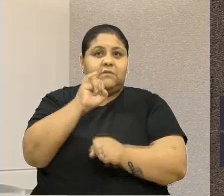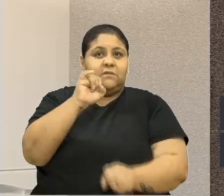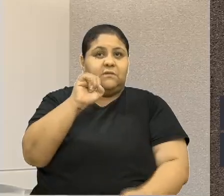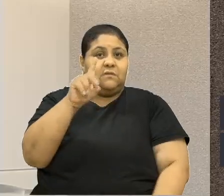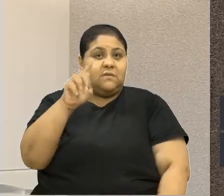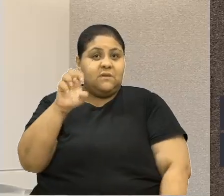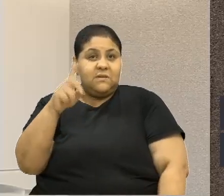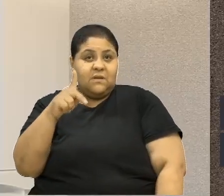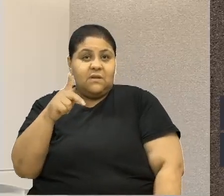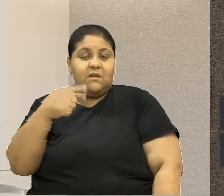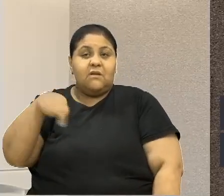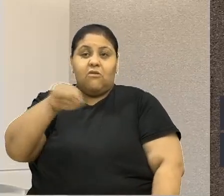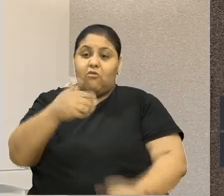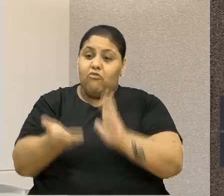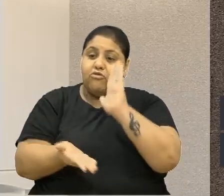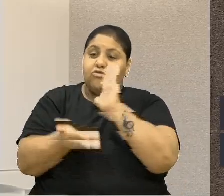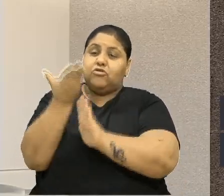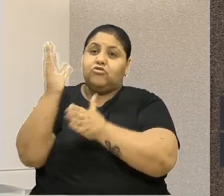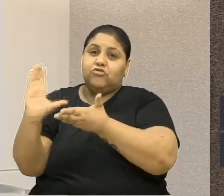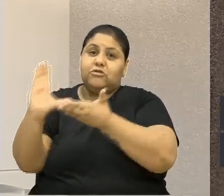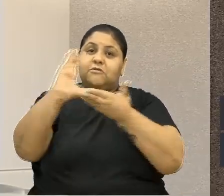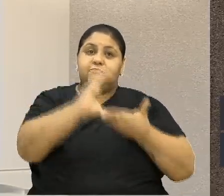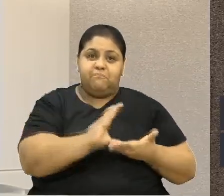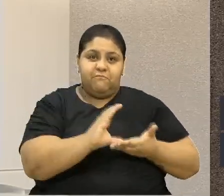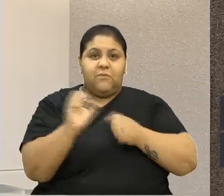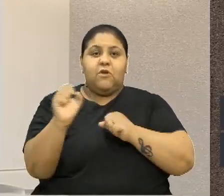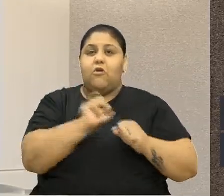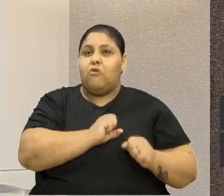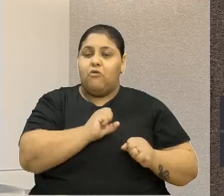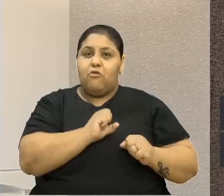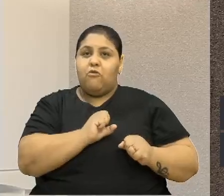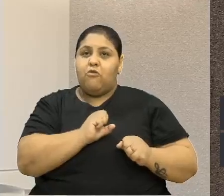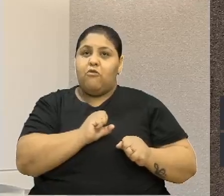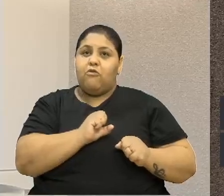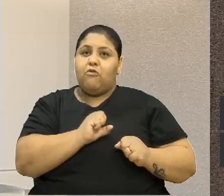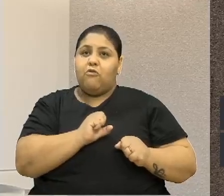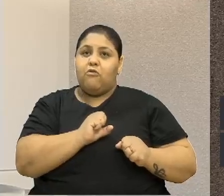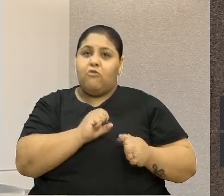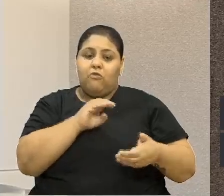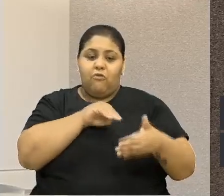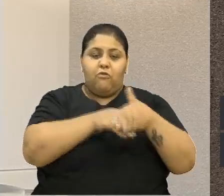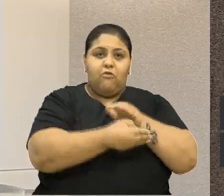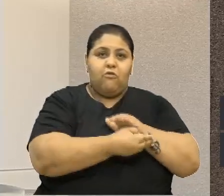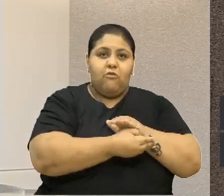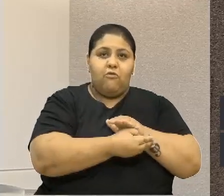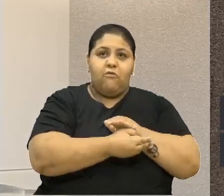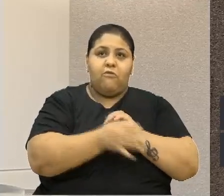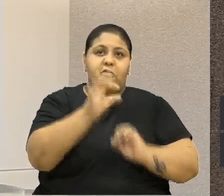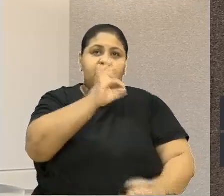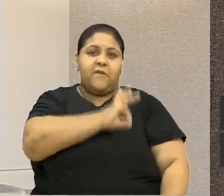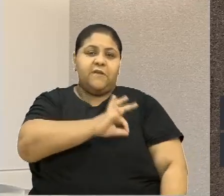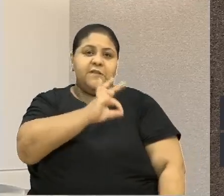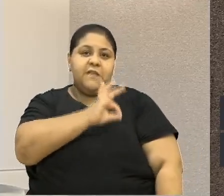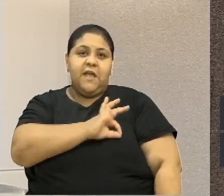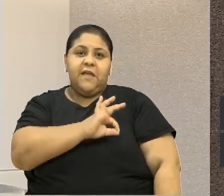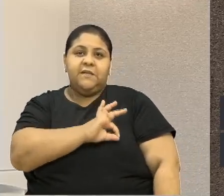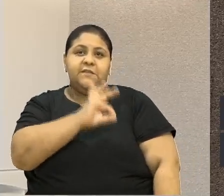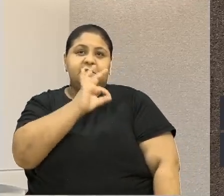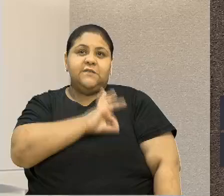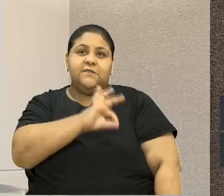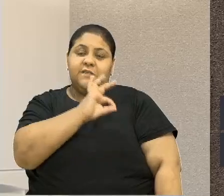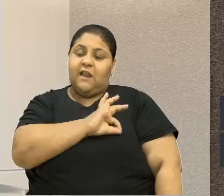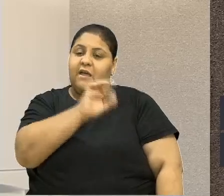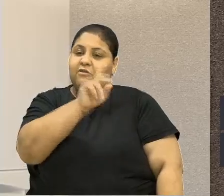Caxias do Sul, a gente vai aumentar o recurso que vem para Caxias, que pode ser aplicado novamente em 14º salário, 15º salário